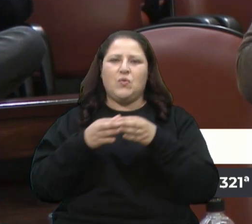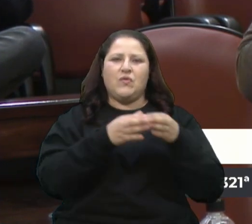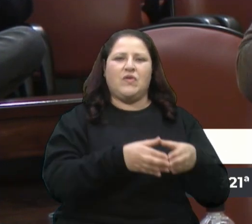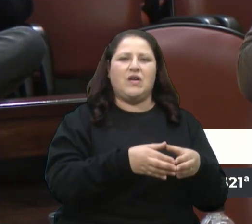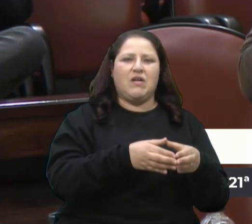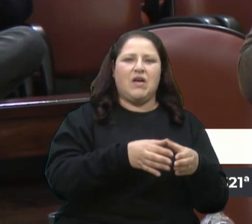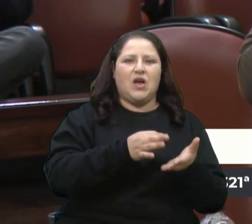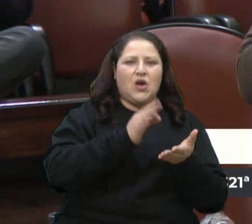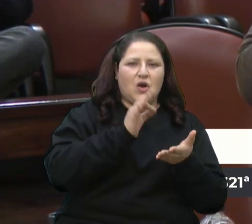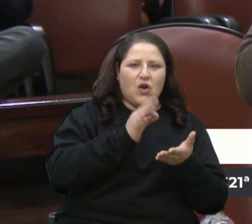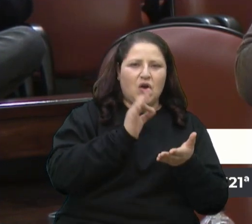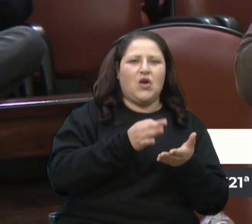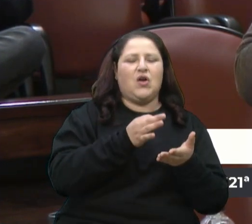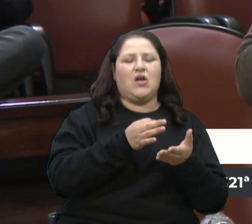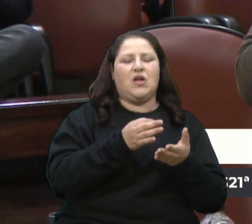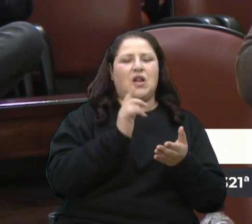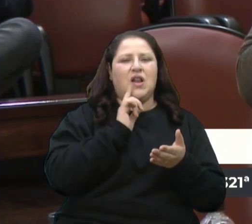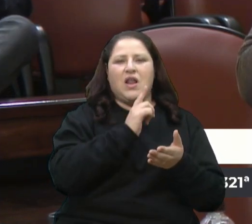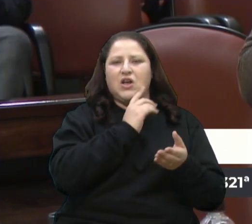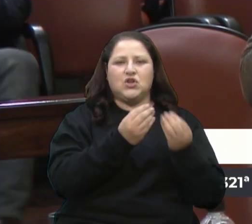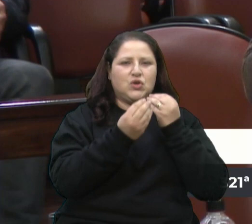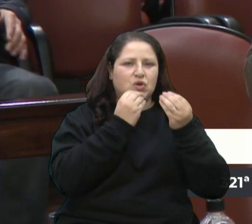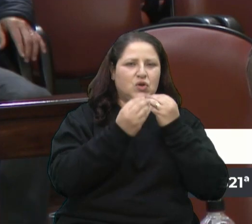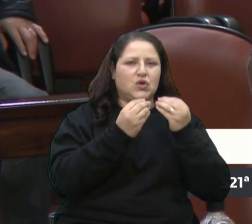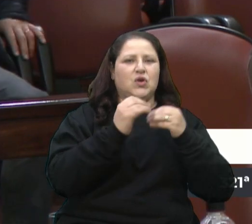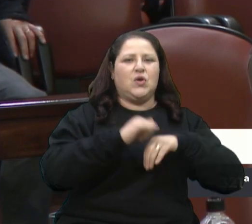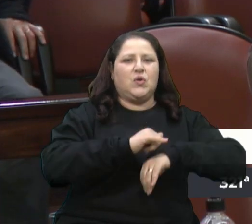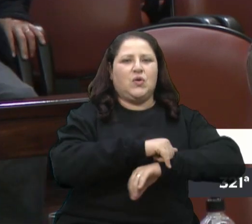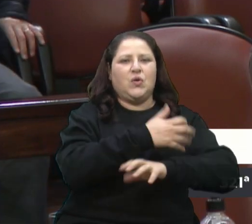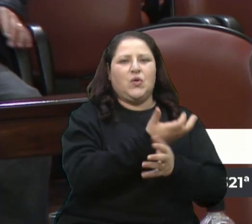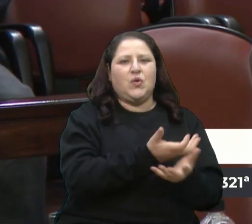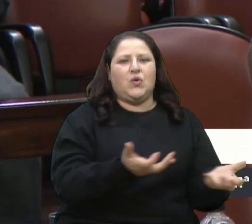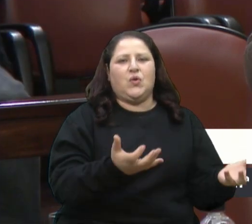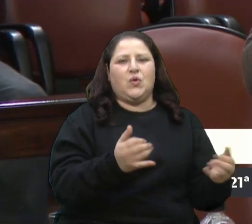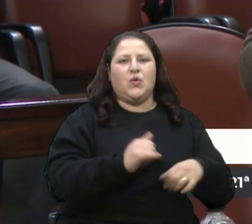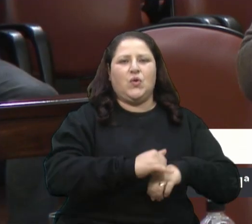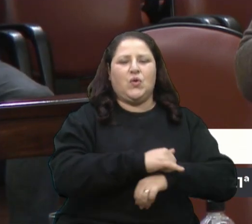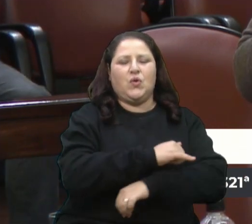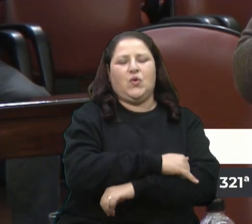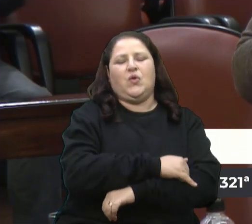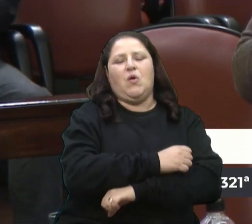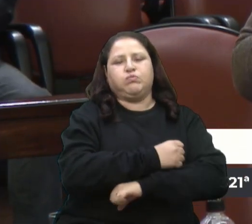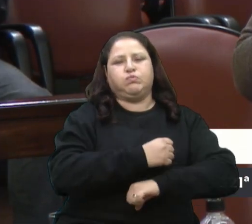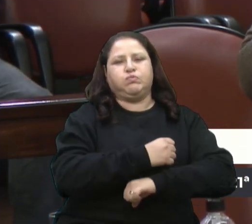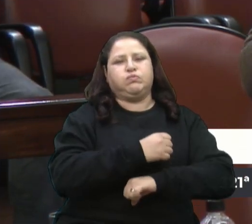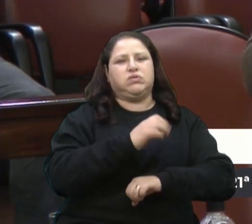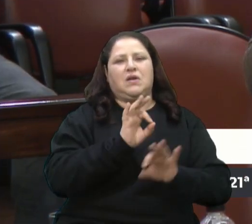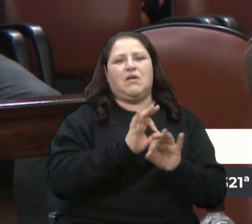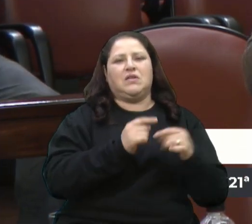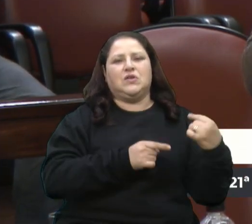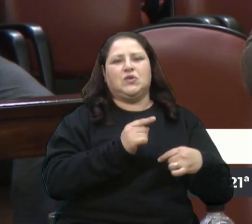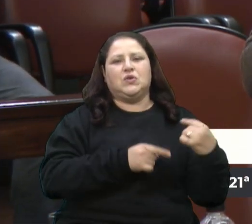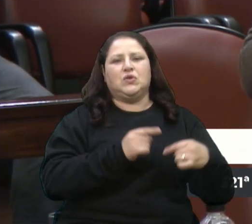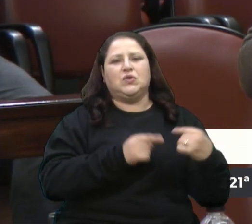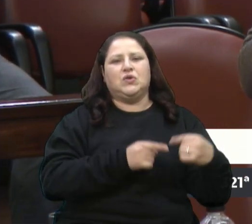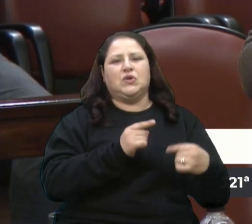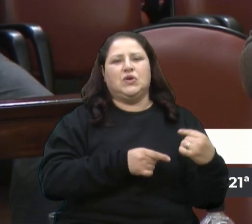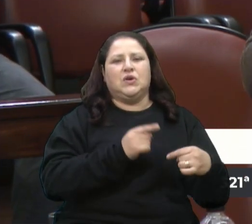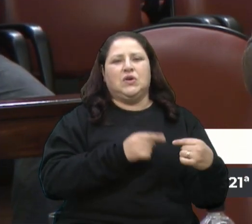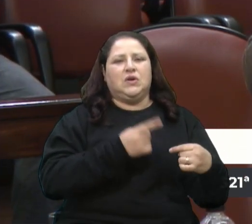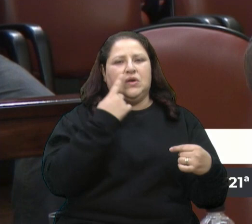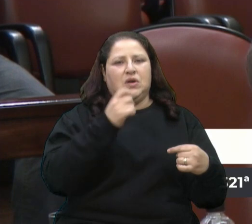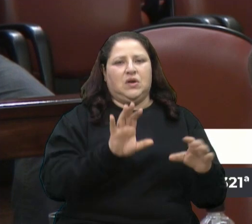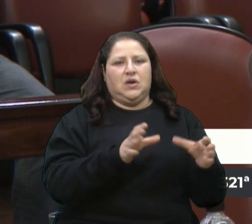lanche, engordarem, vão lá para fazer coquetel, engordar e não para discutir interesses coletivos. Espero que o Vânios Corte